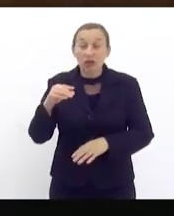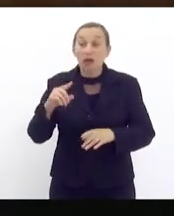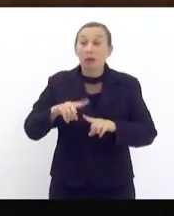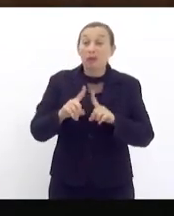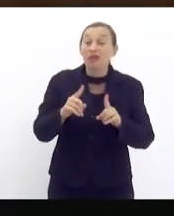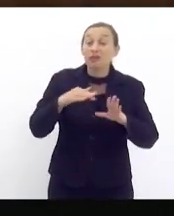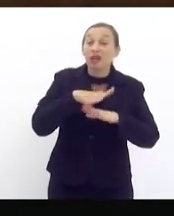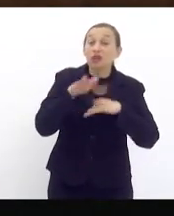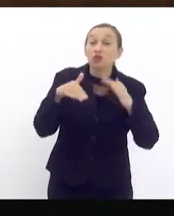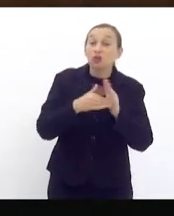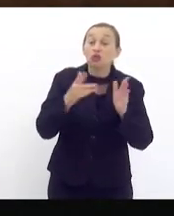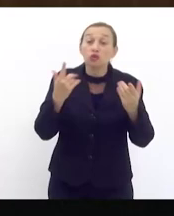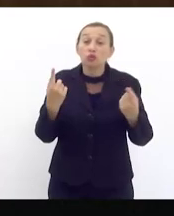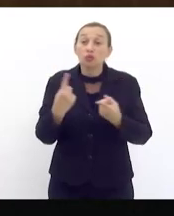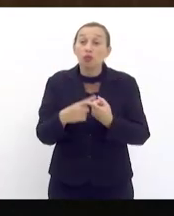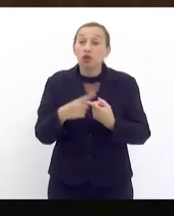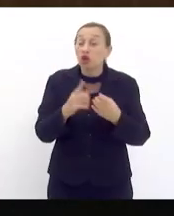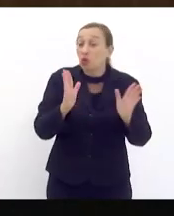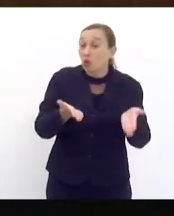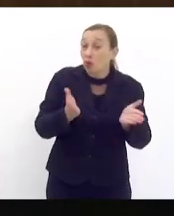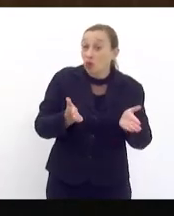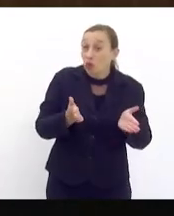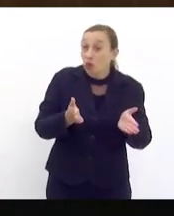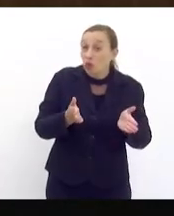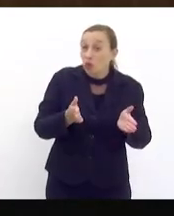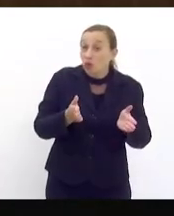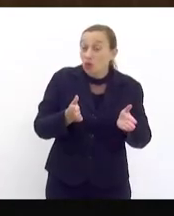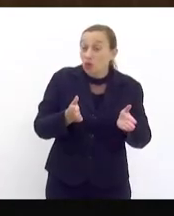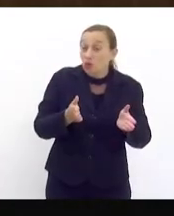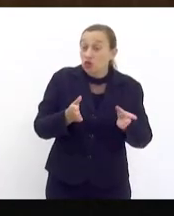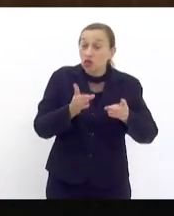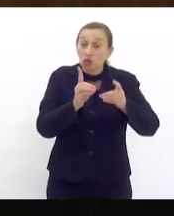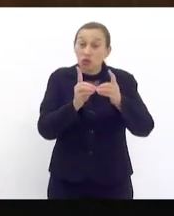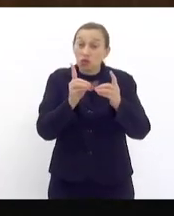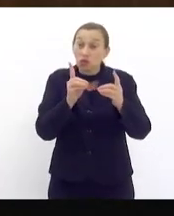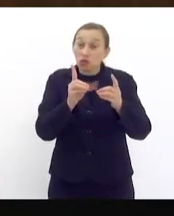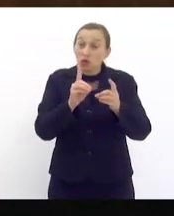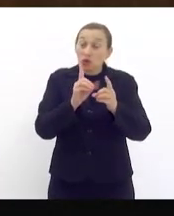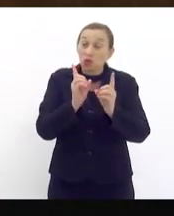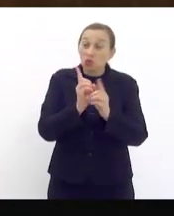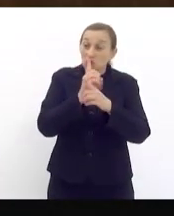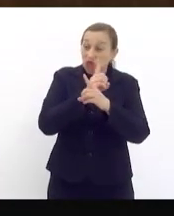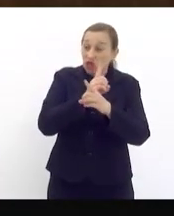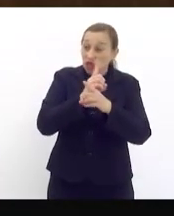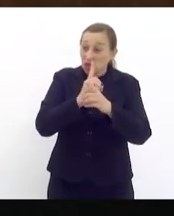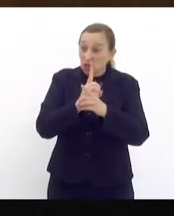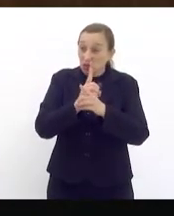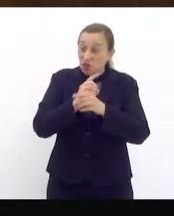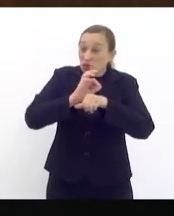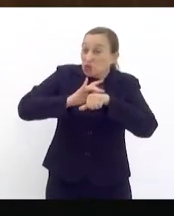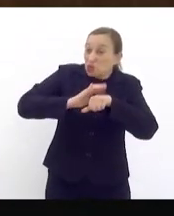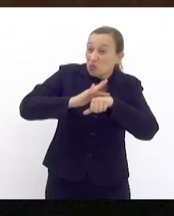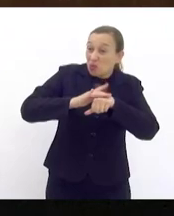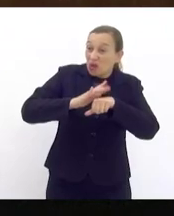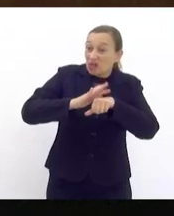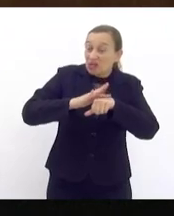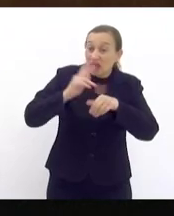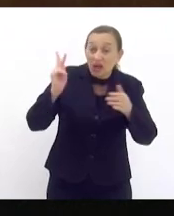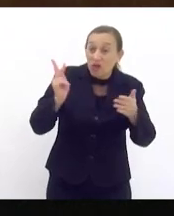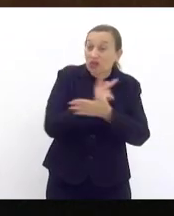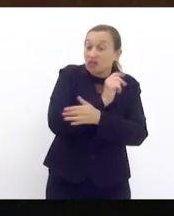para todos porque hoje o diagnóstico tardio tem acontecido de maneira muito clara também para adultos Então acho que